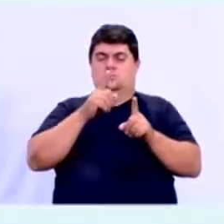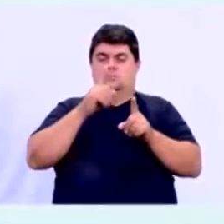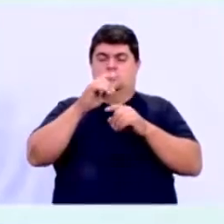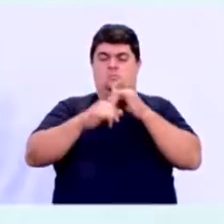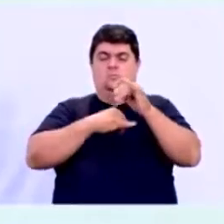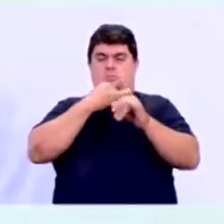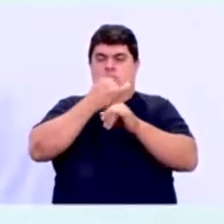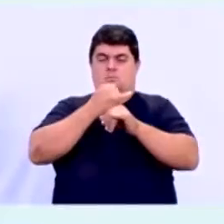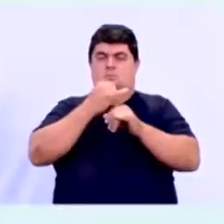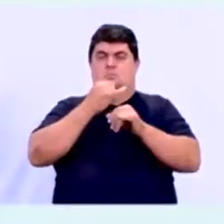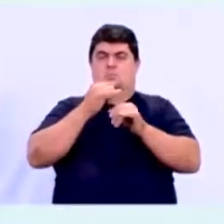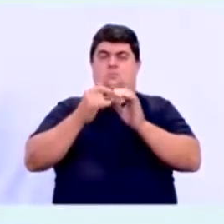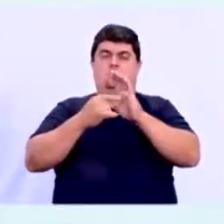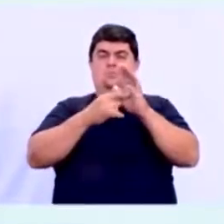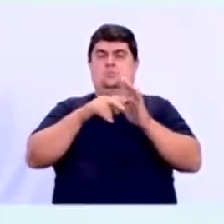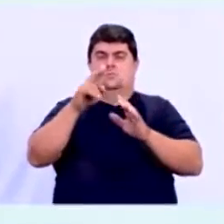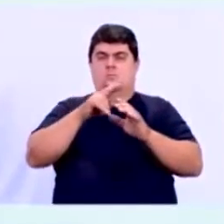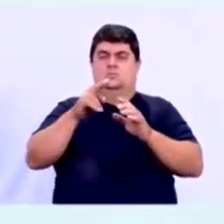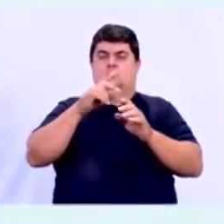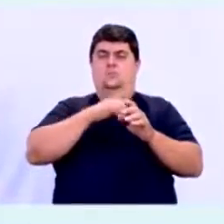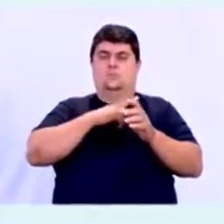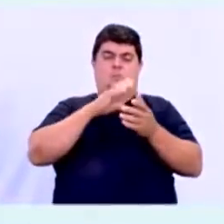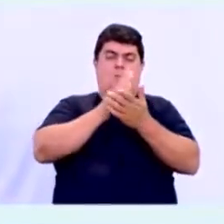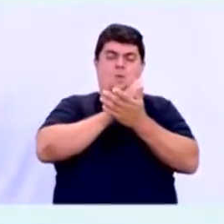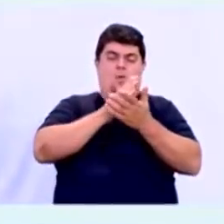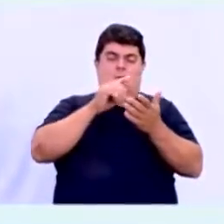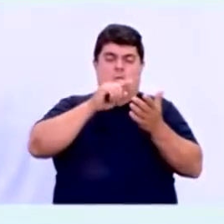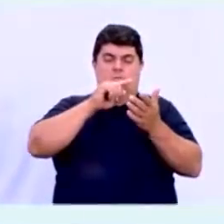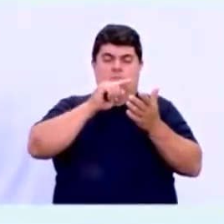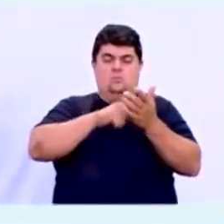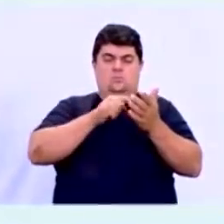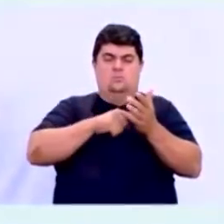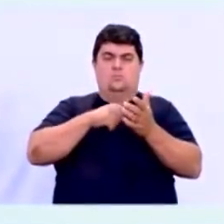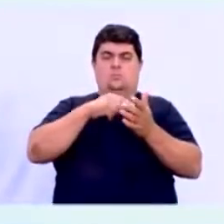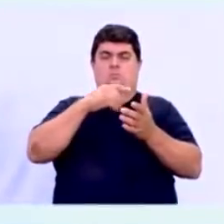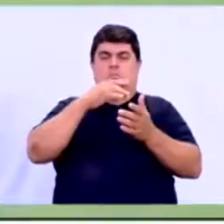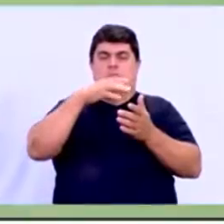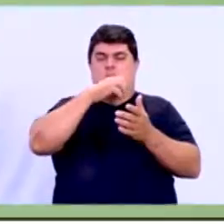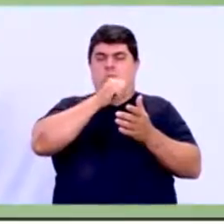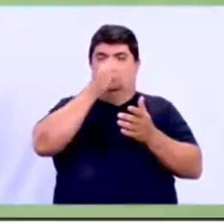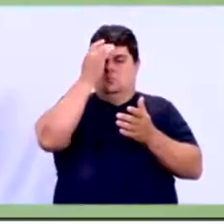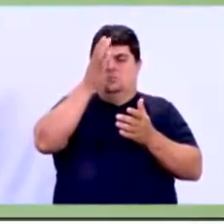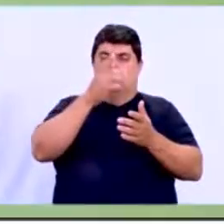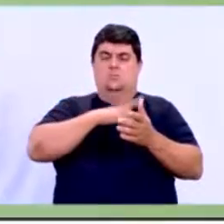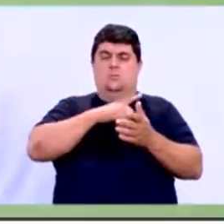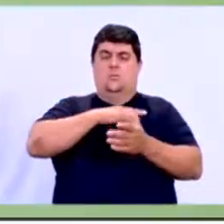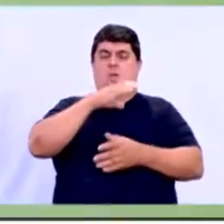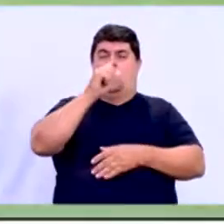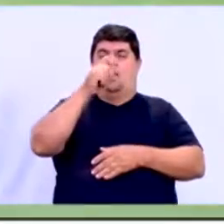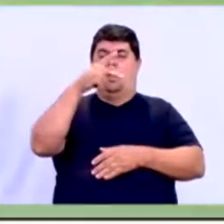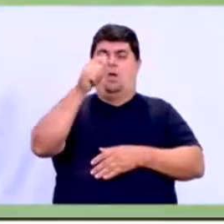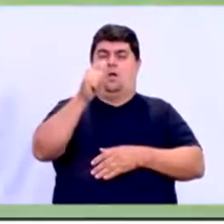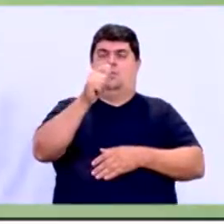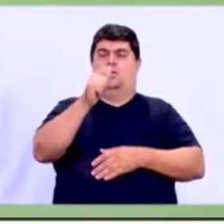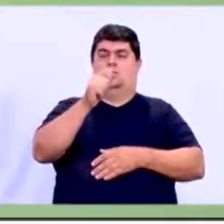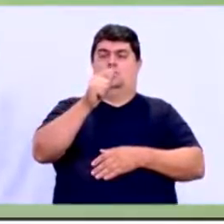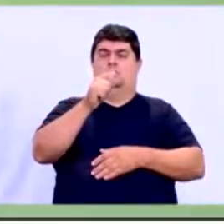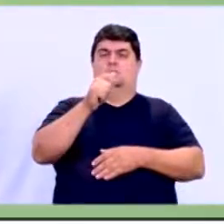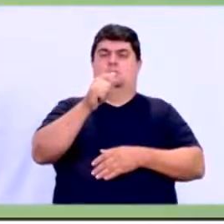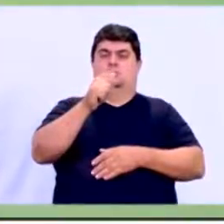internet ou que alguém utilizou, que alguns pontos eles serão em comum. Então vamos ver. A capa, por exemplo,